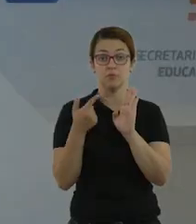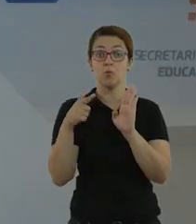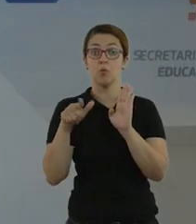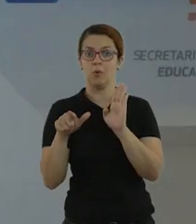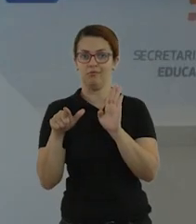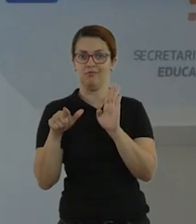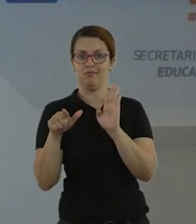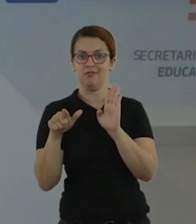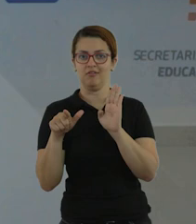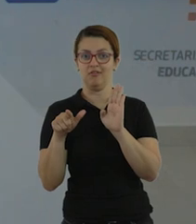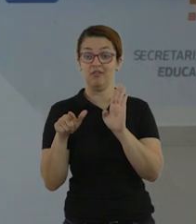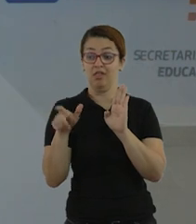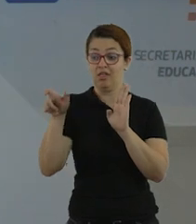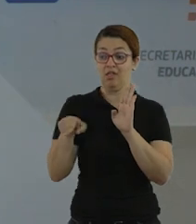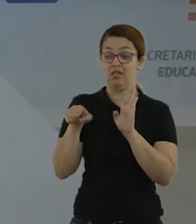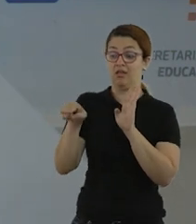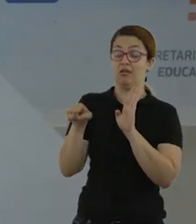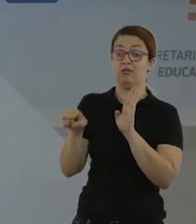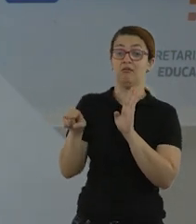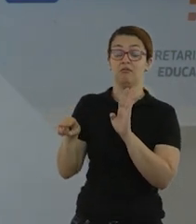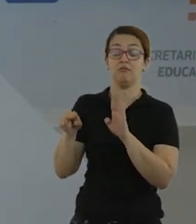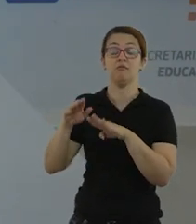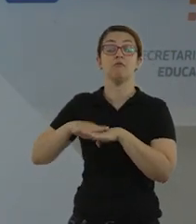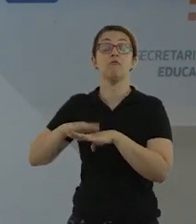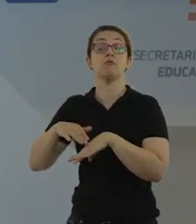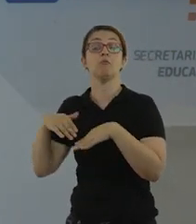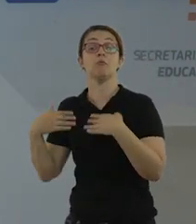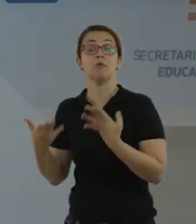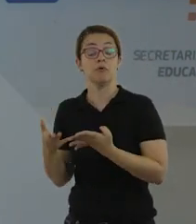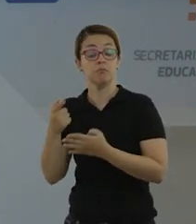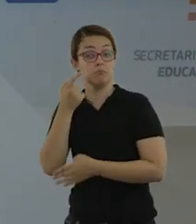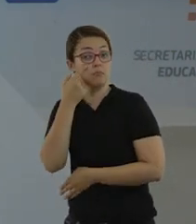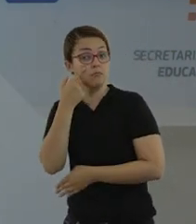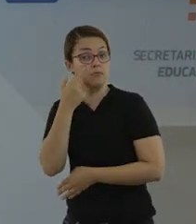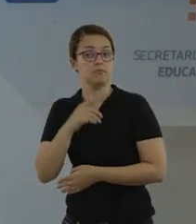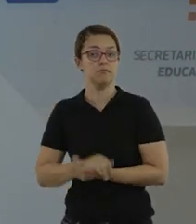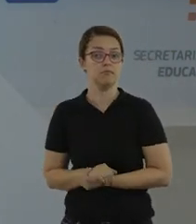E o outro jogador? Que número que ele formou? Vamos ver?